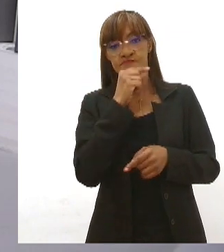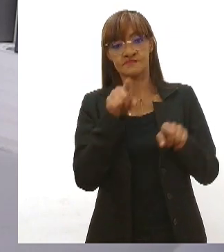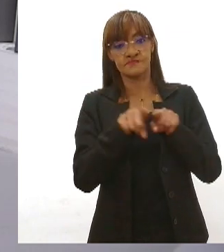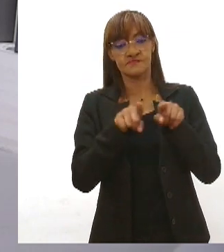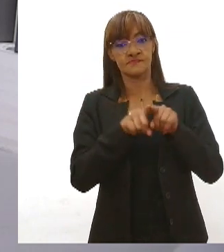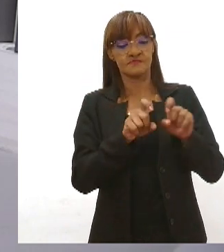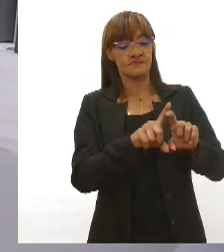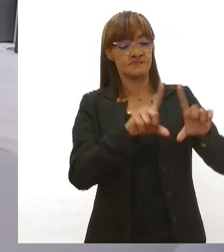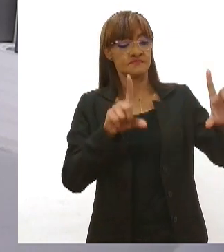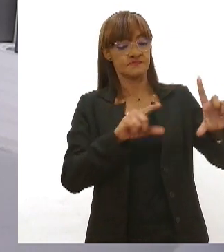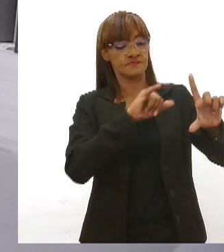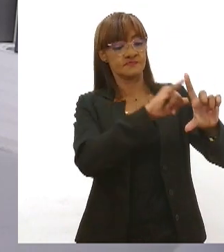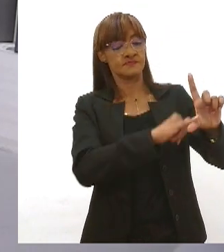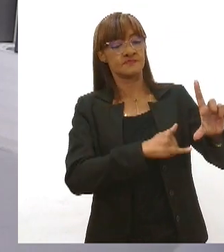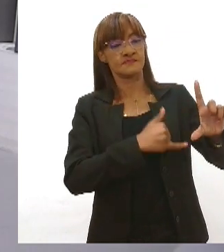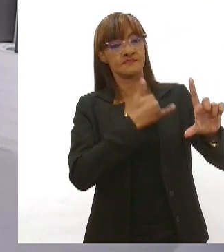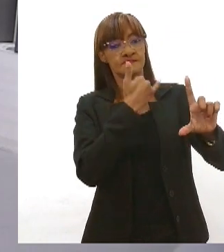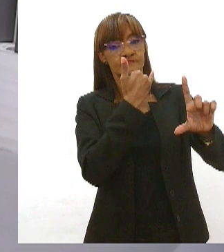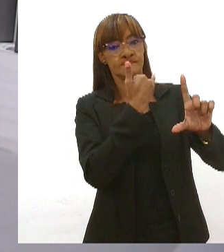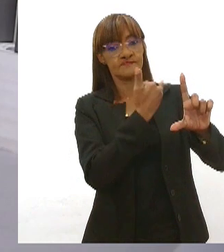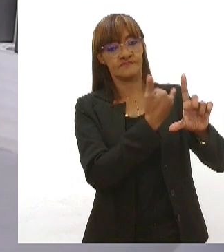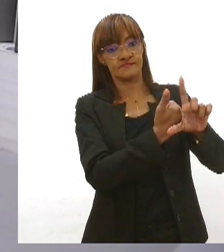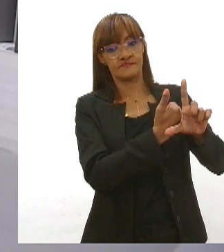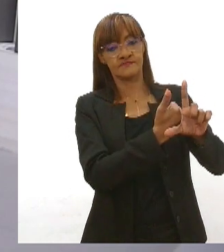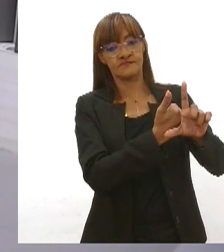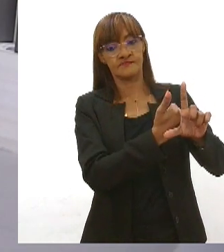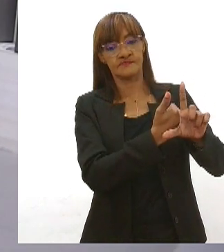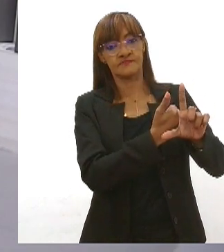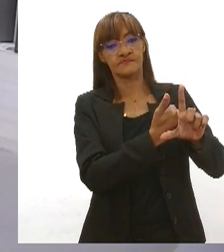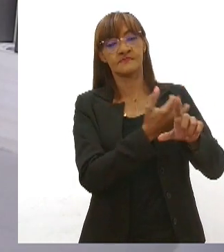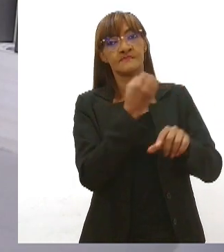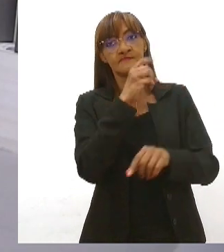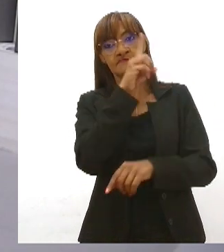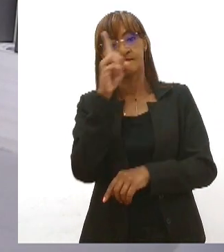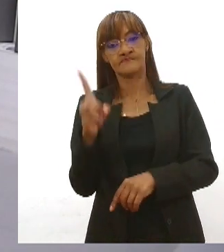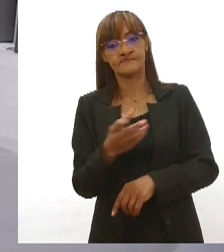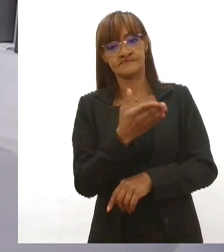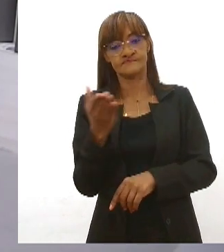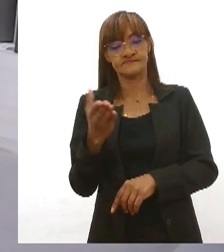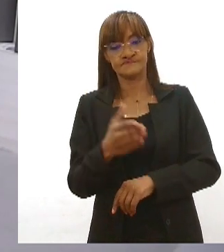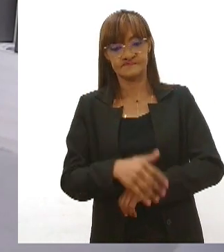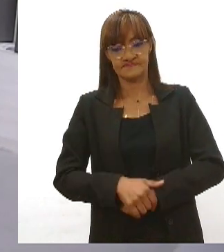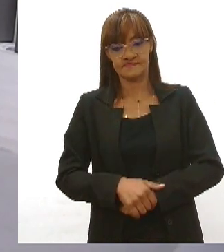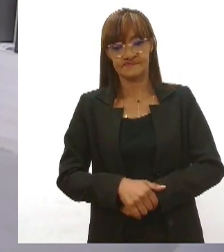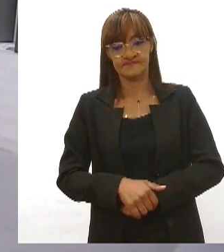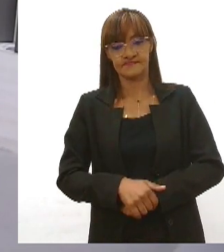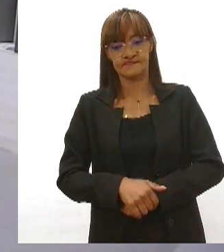Você também acessa o nosso canal no YouTube. Um bom dia para você e até amanhã.